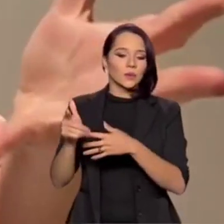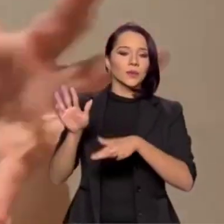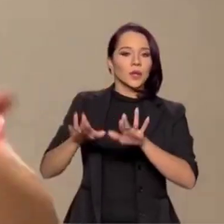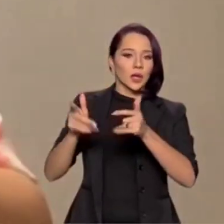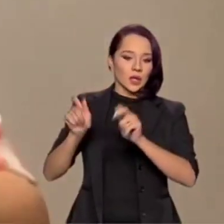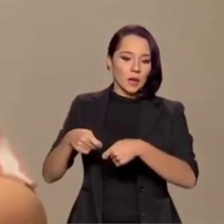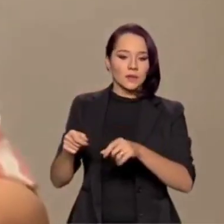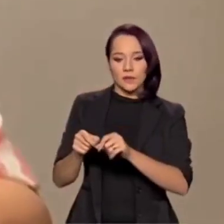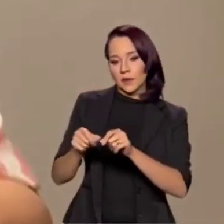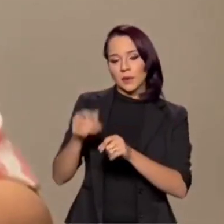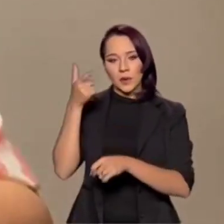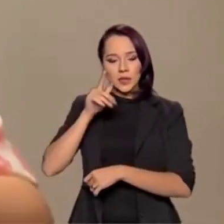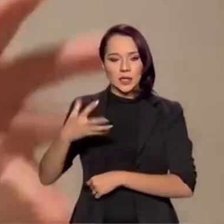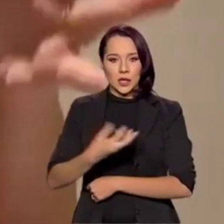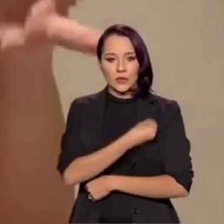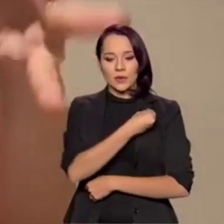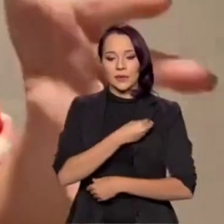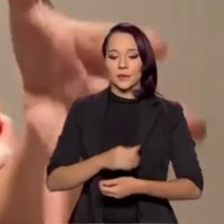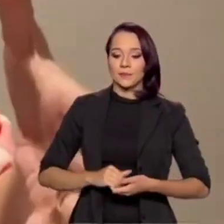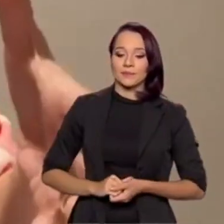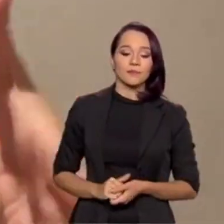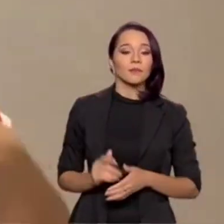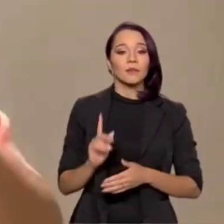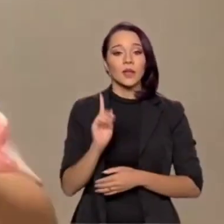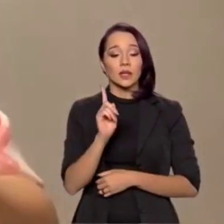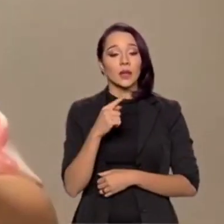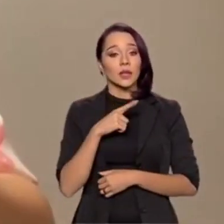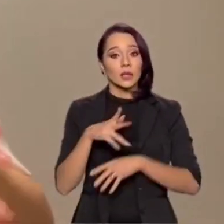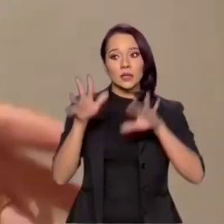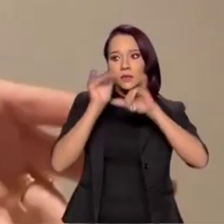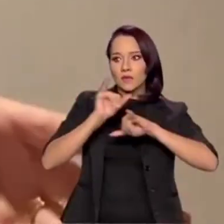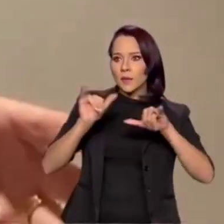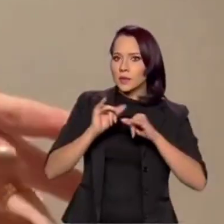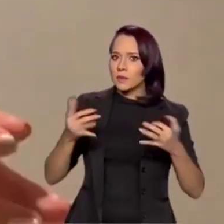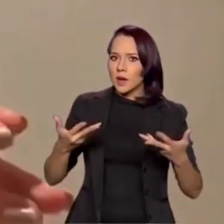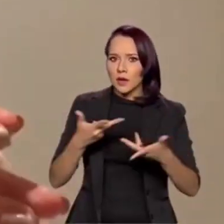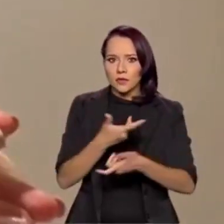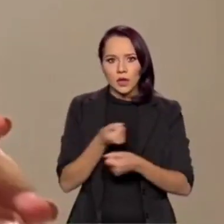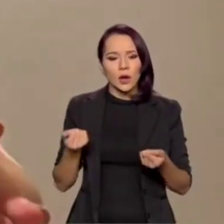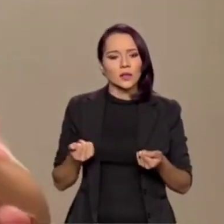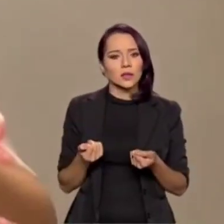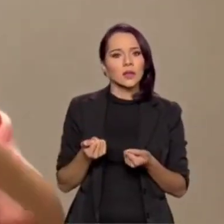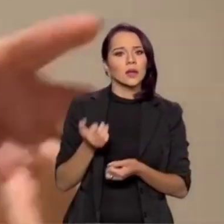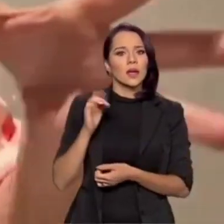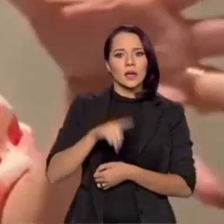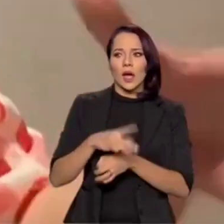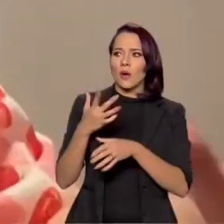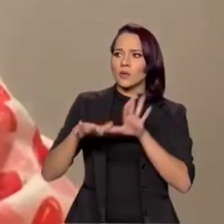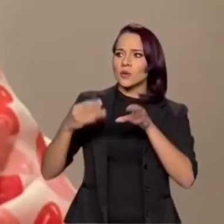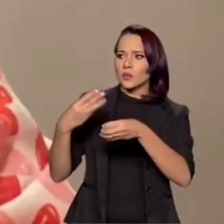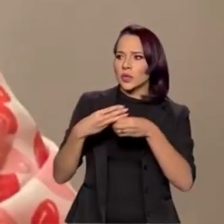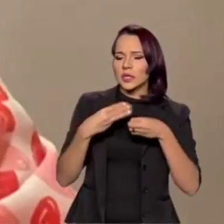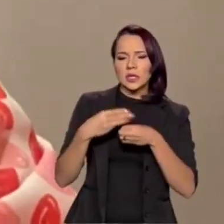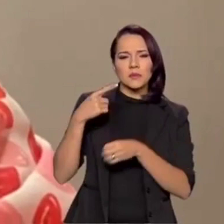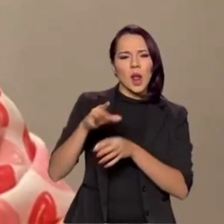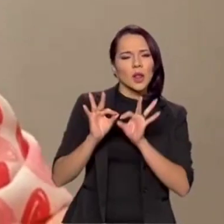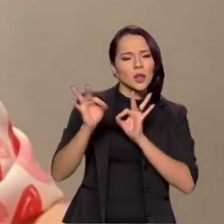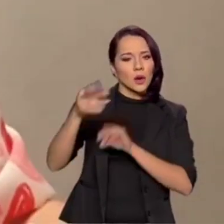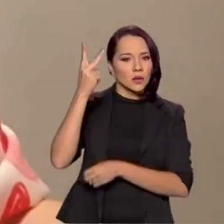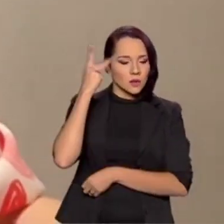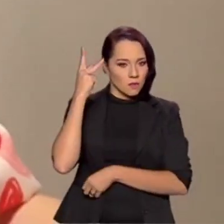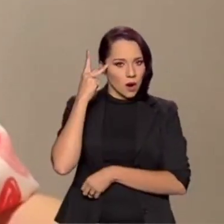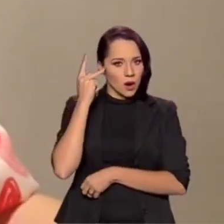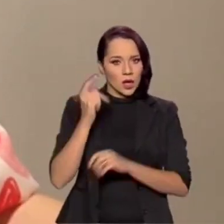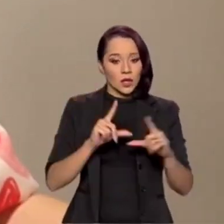deve ser feito para conseguir salvar essa vida. A gente tem aqui dados maravilhosos de Tarumã, que é um dos municípios que a gente atua aqui no interior de São Paulo, onde